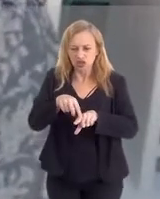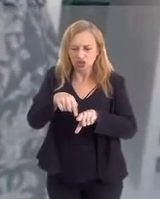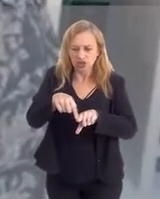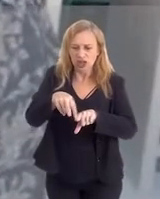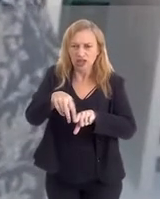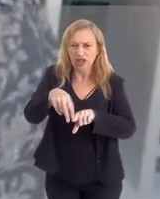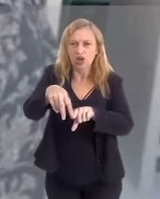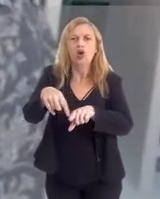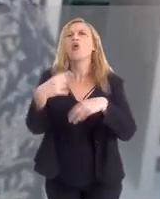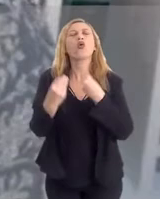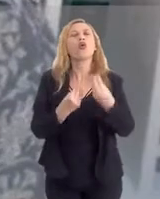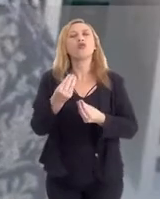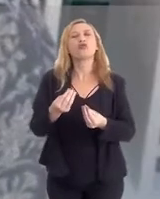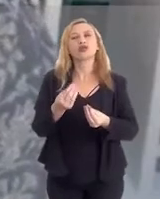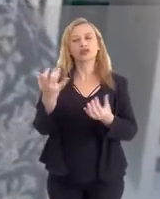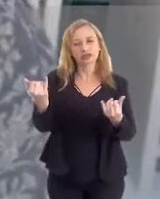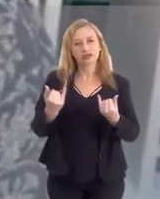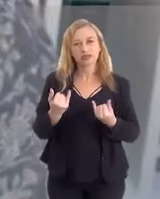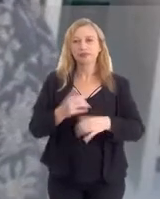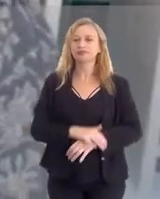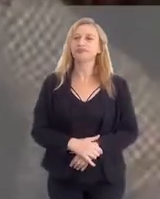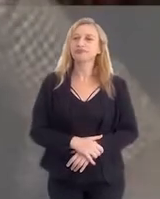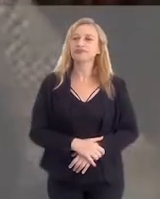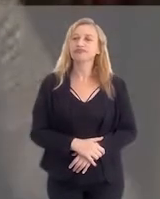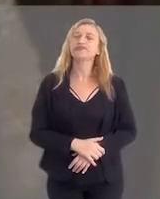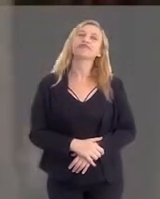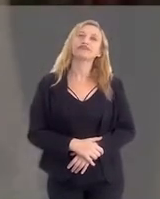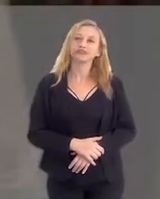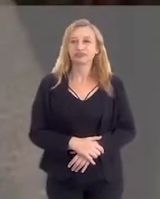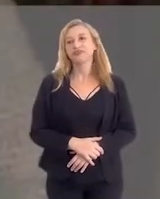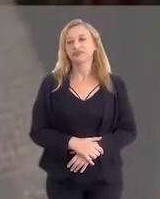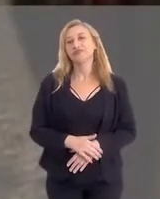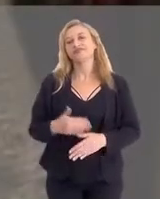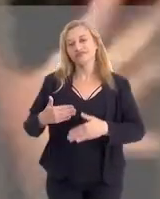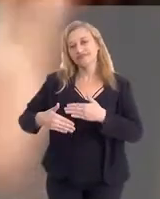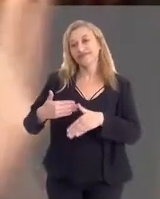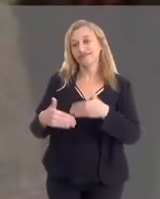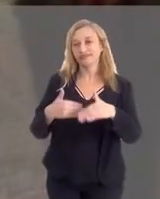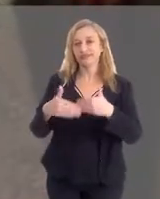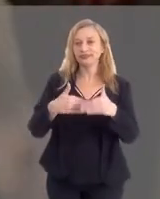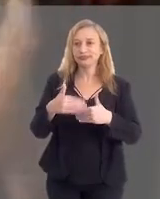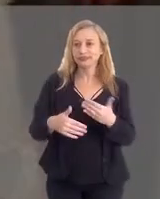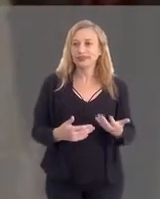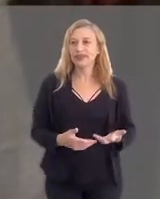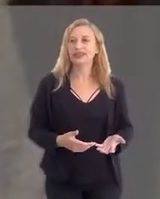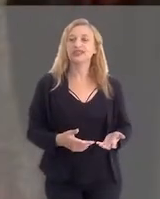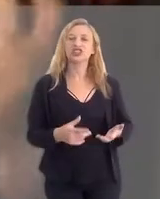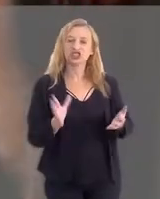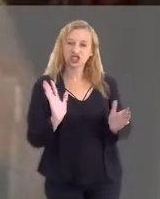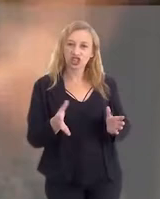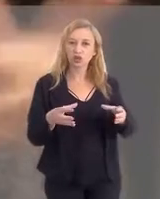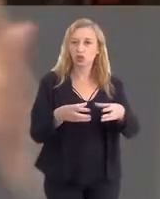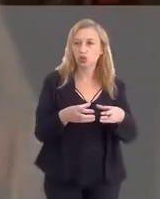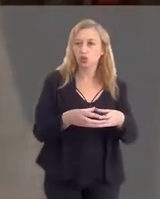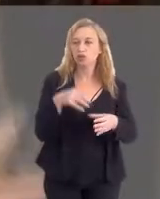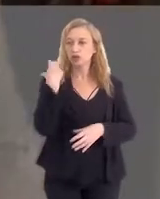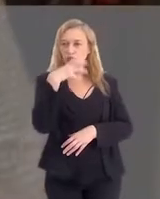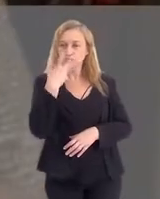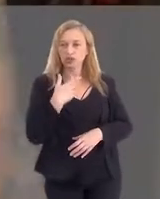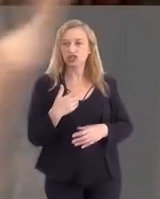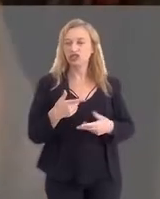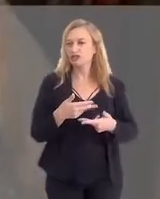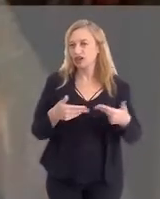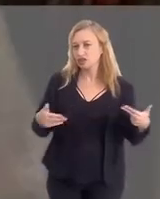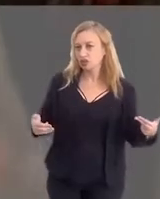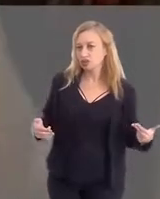skate. Fala aí, como é que foi isso para a gente? Então, já tinha estava nesse processo, né, de que eu já tinha tido banda,